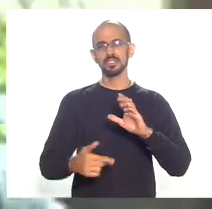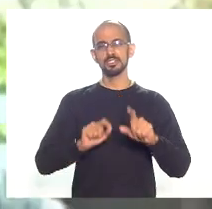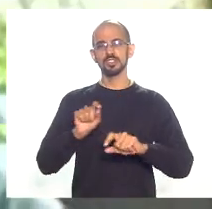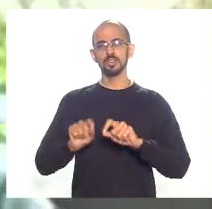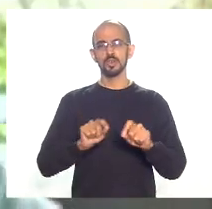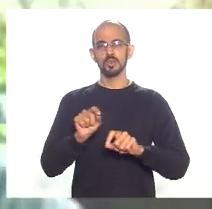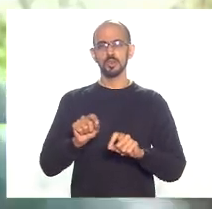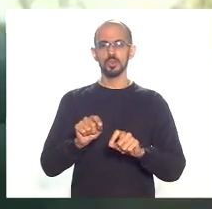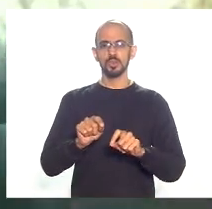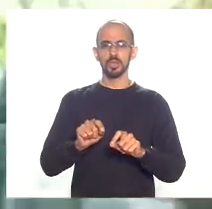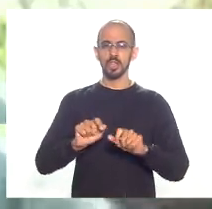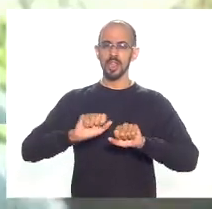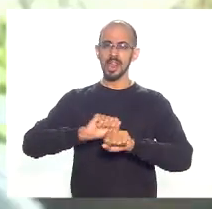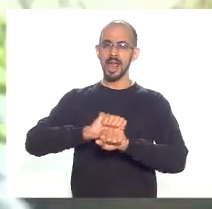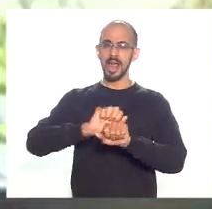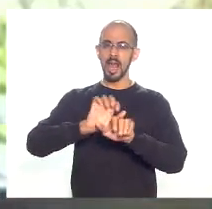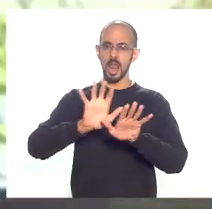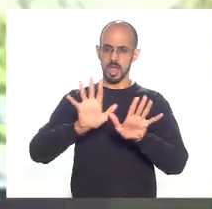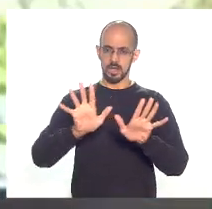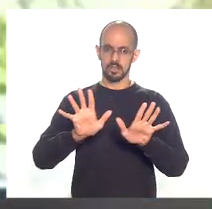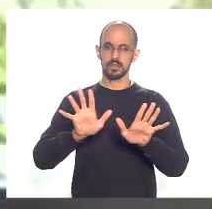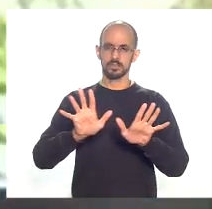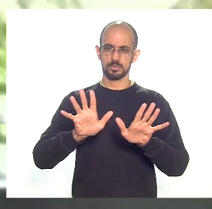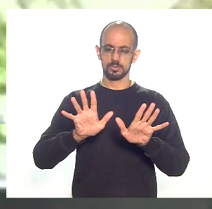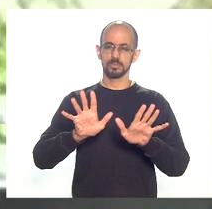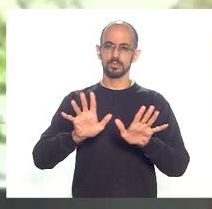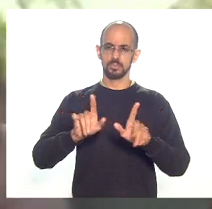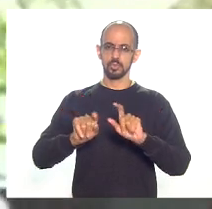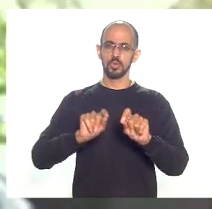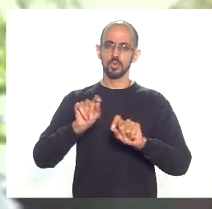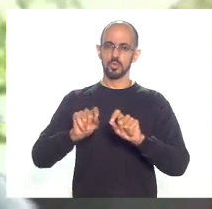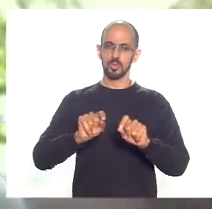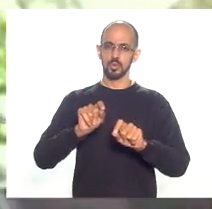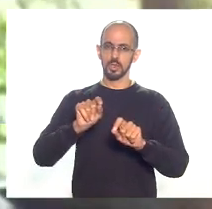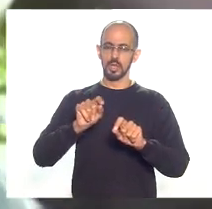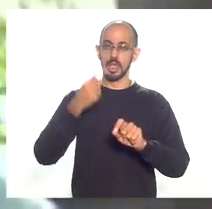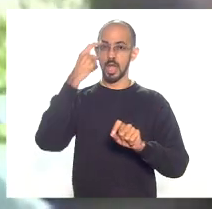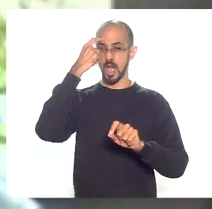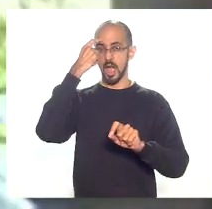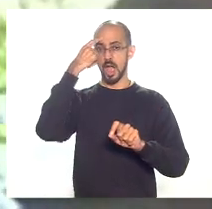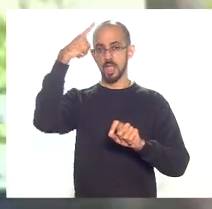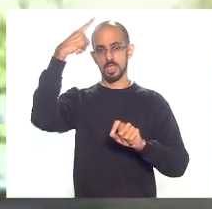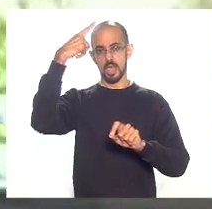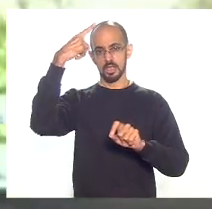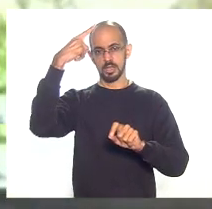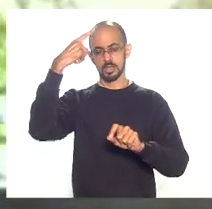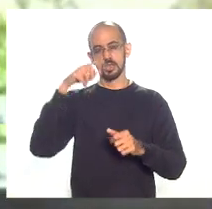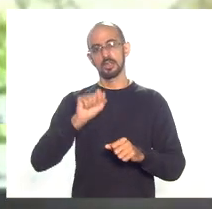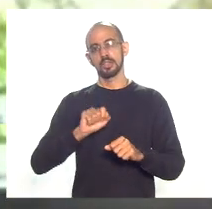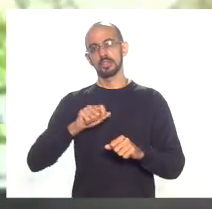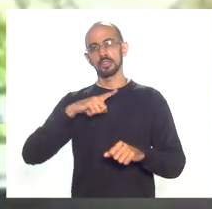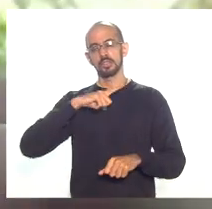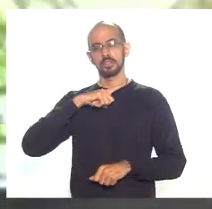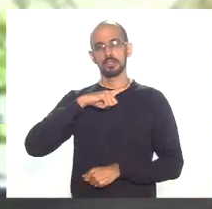límpida possível exatamente o caráter ideológico que